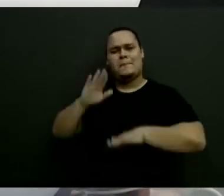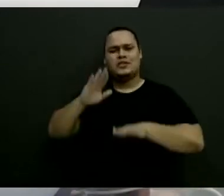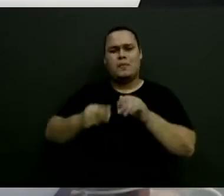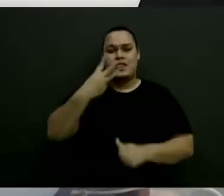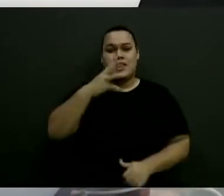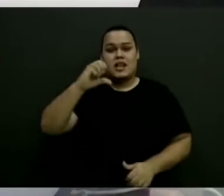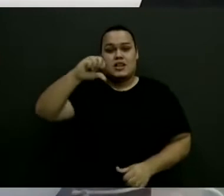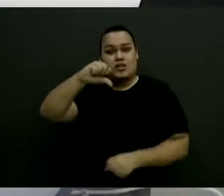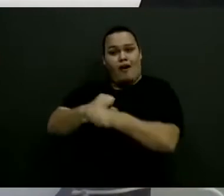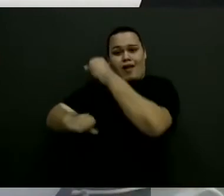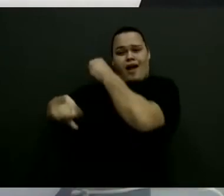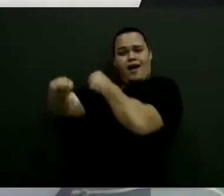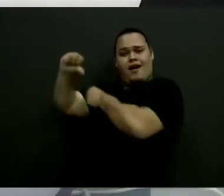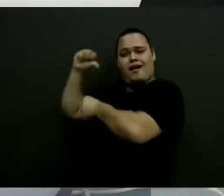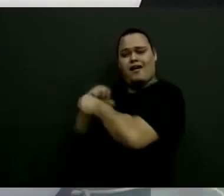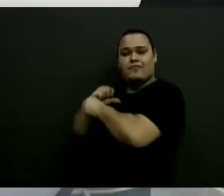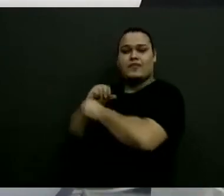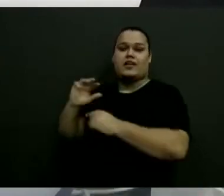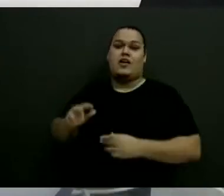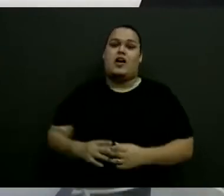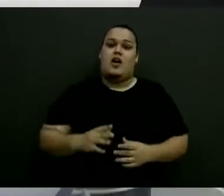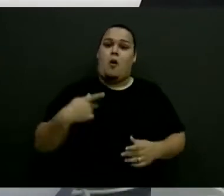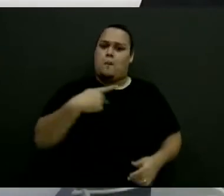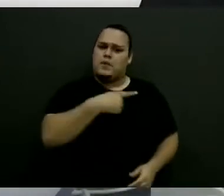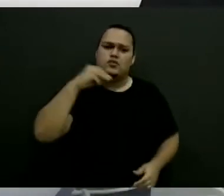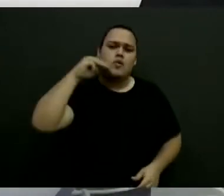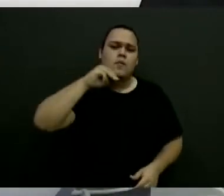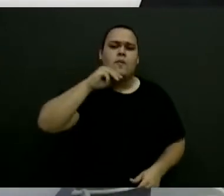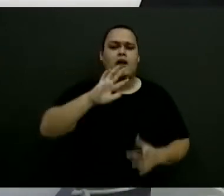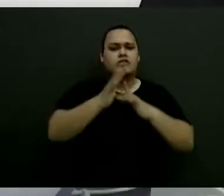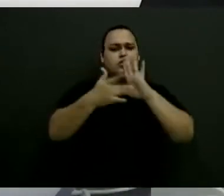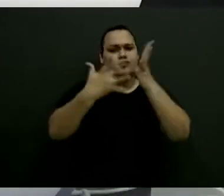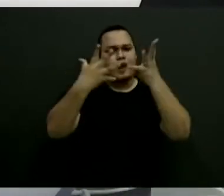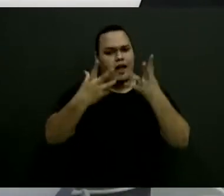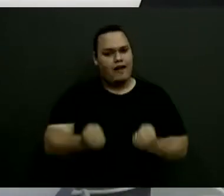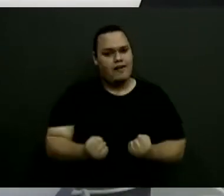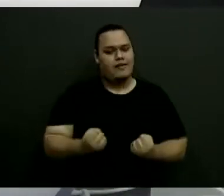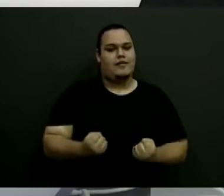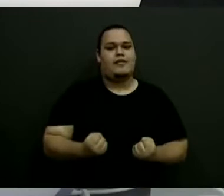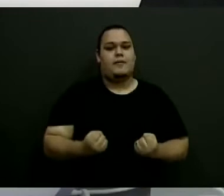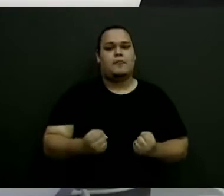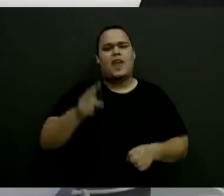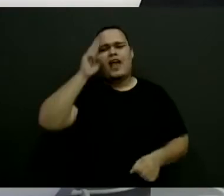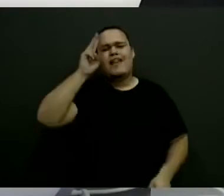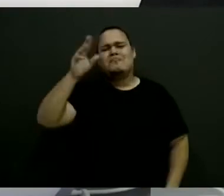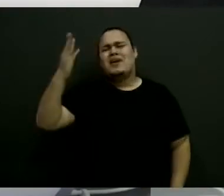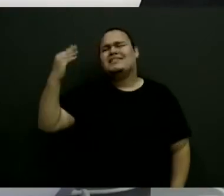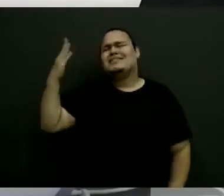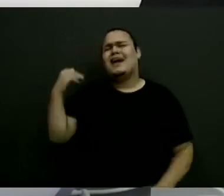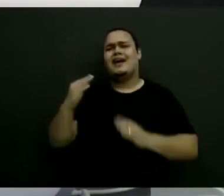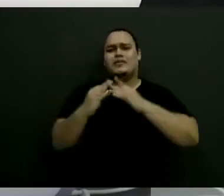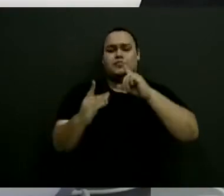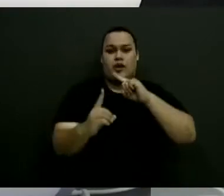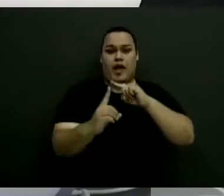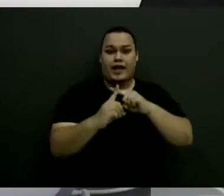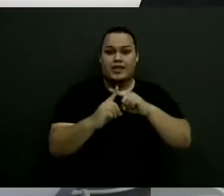atrás, eu aceitei Jesus, e eu me lembro que a igreja, na verdade, começou na